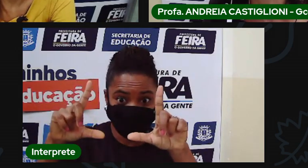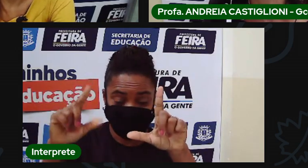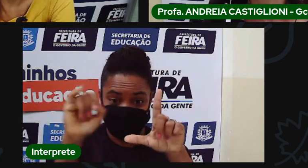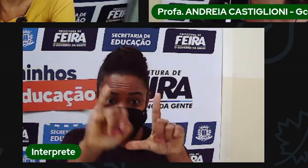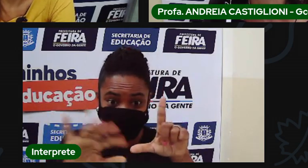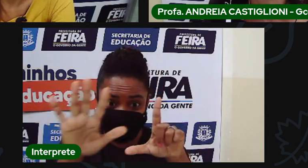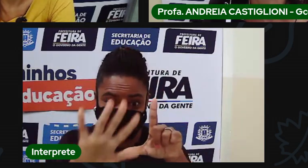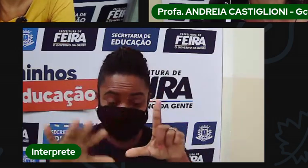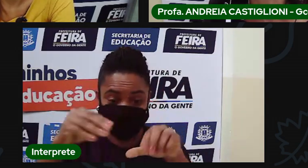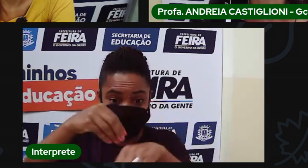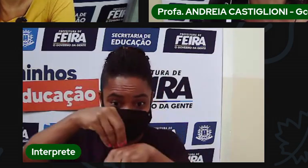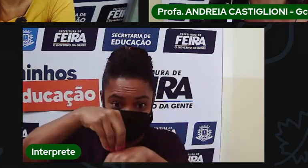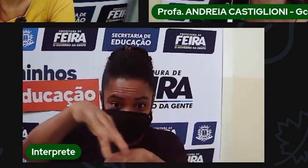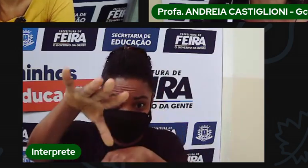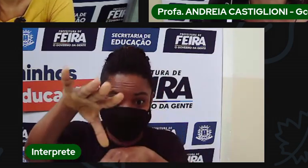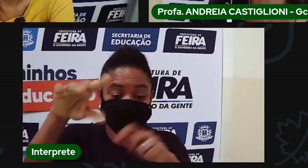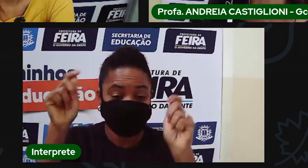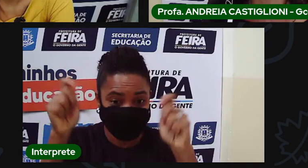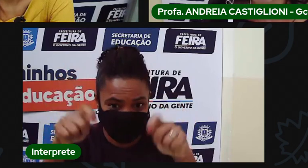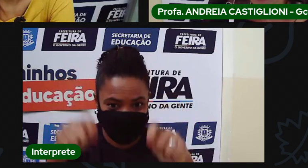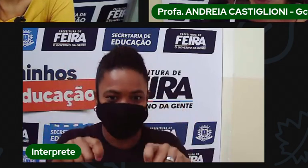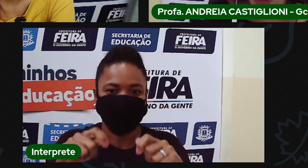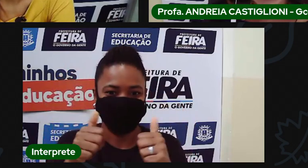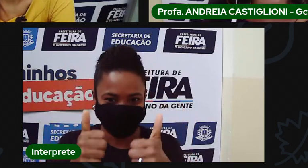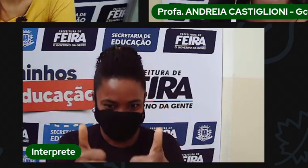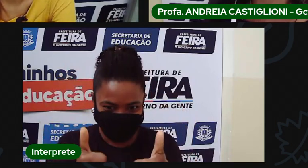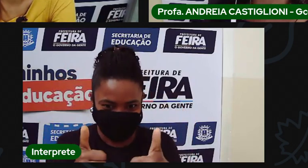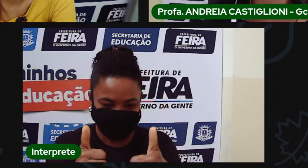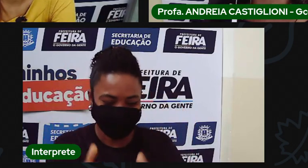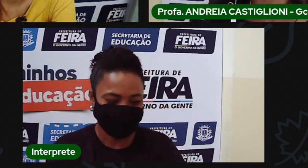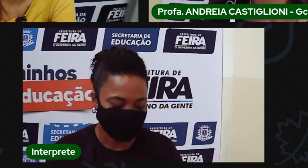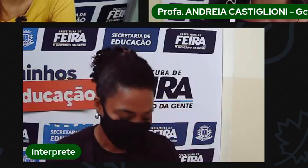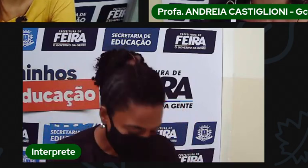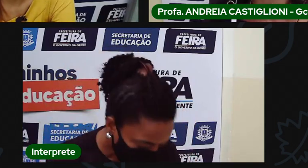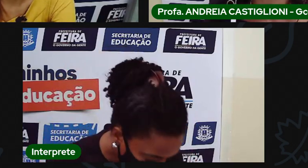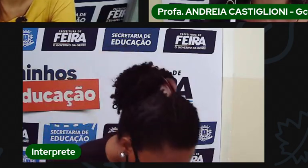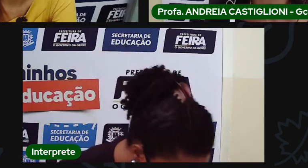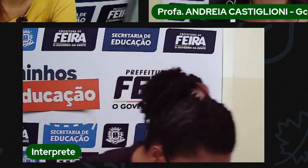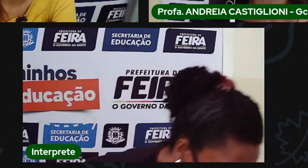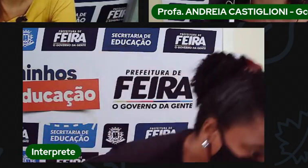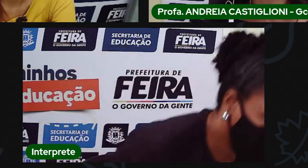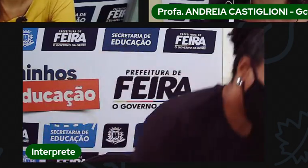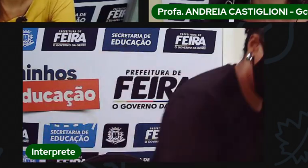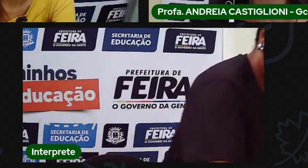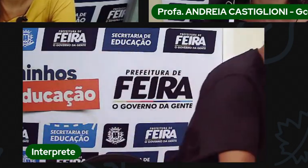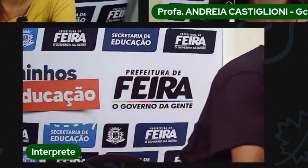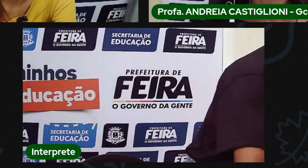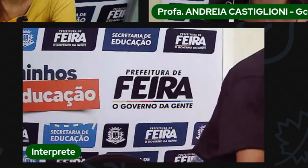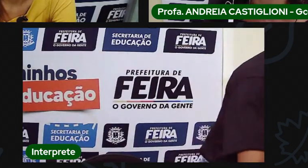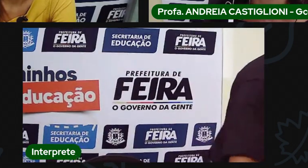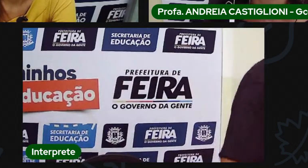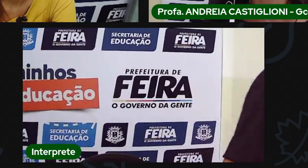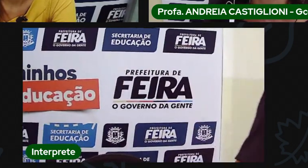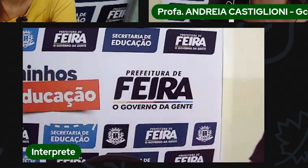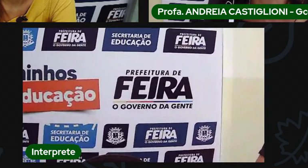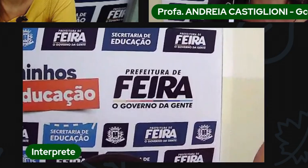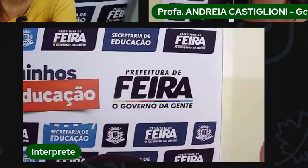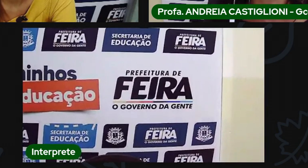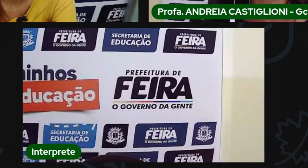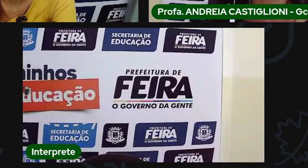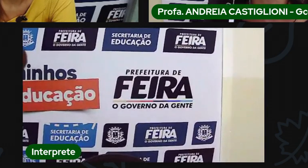que a gente acabou de fazer, né? Do Word Cloud, ó. Do Word Cloud, a nuvem de palavras que a gente